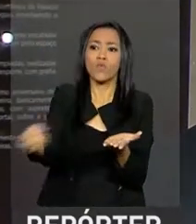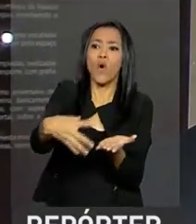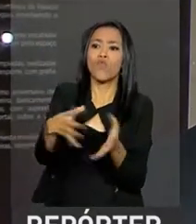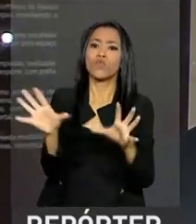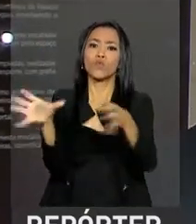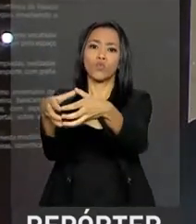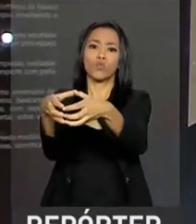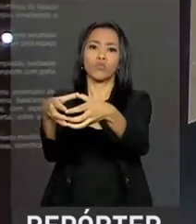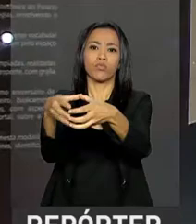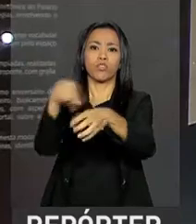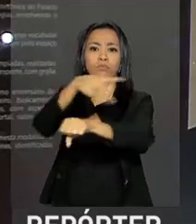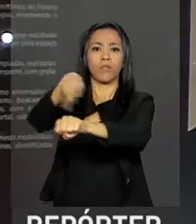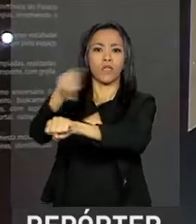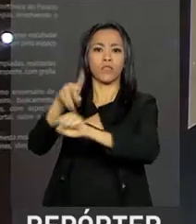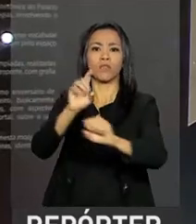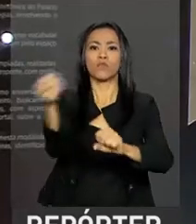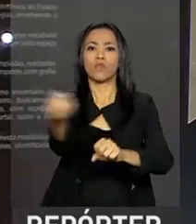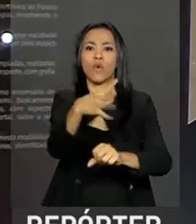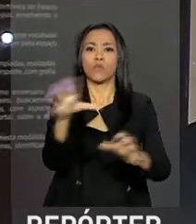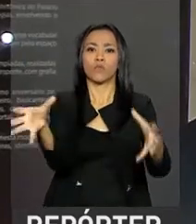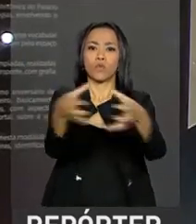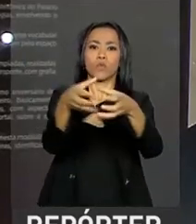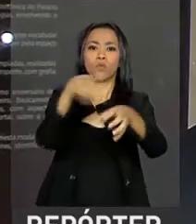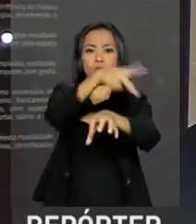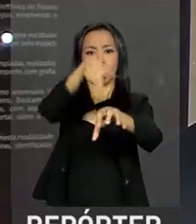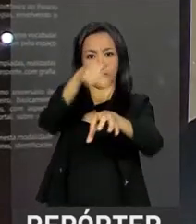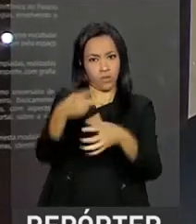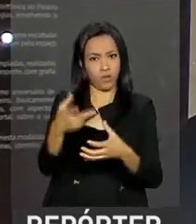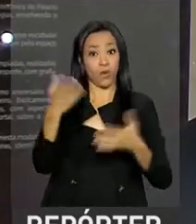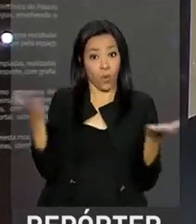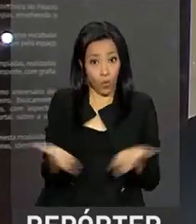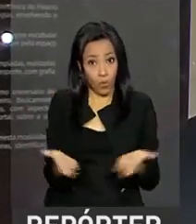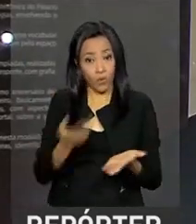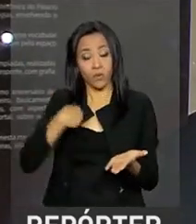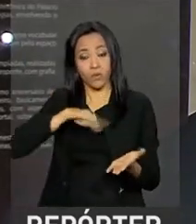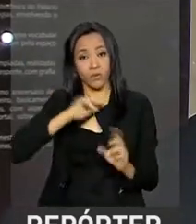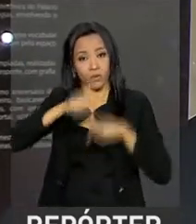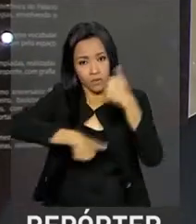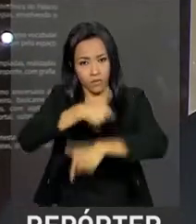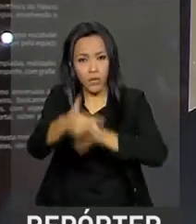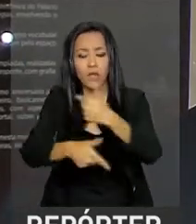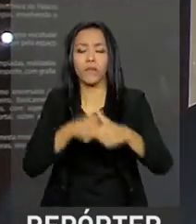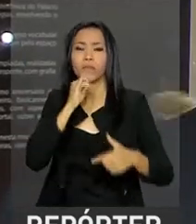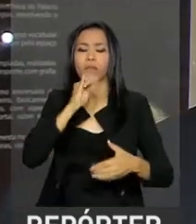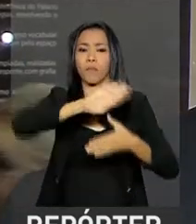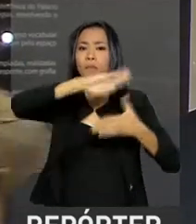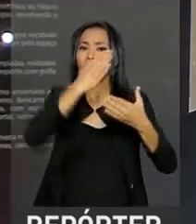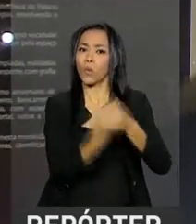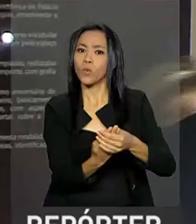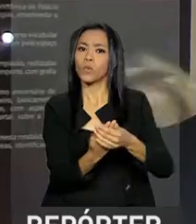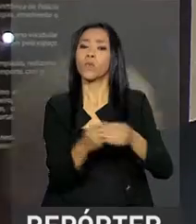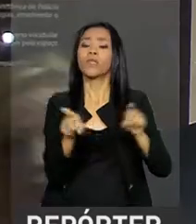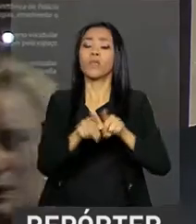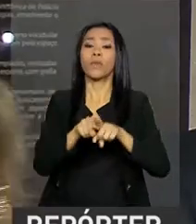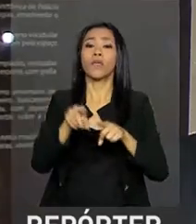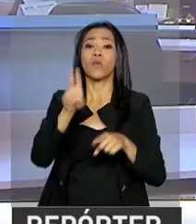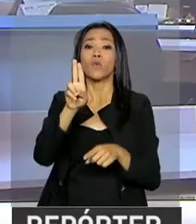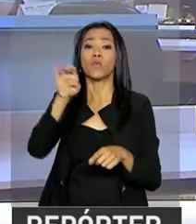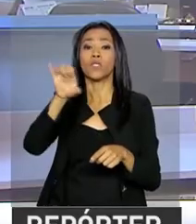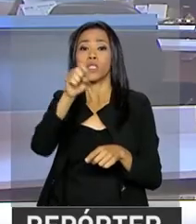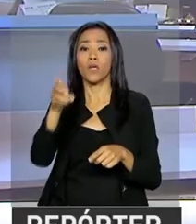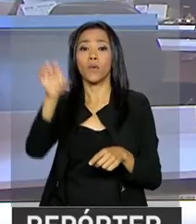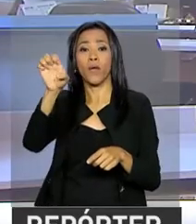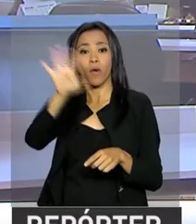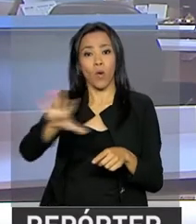num país já agora estamos trabalhando muito intensamente um acordo mercosul europeia está indo muito bem